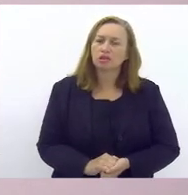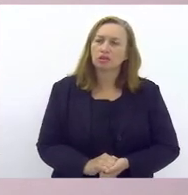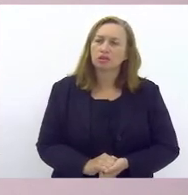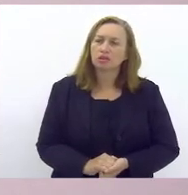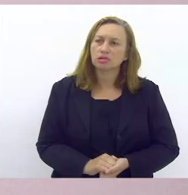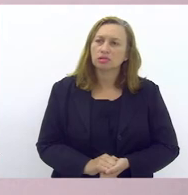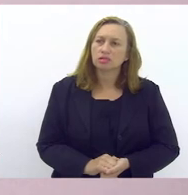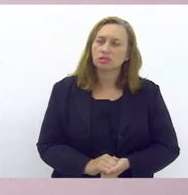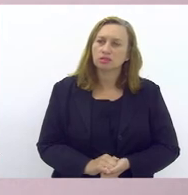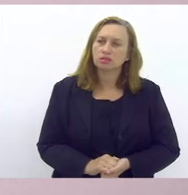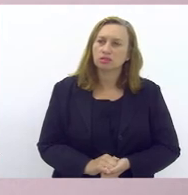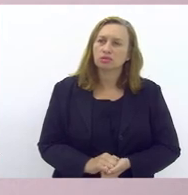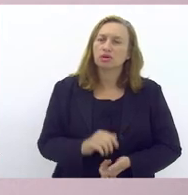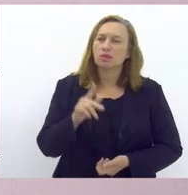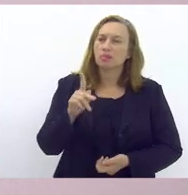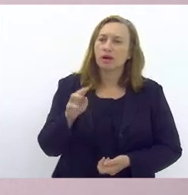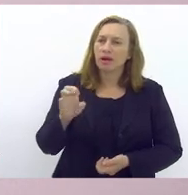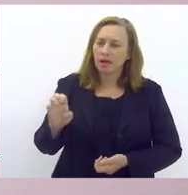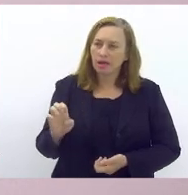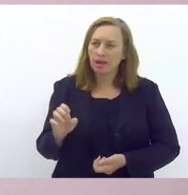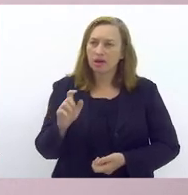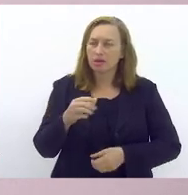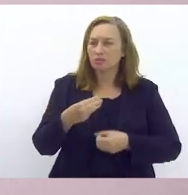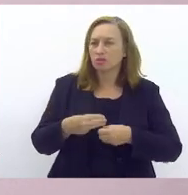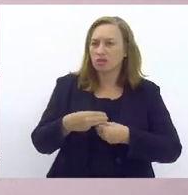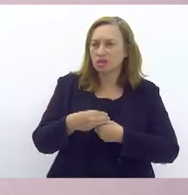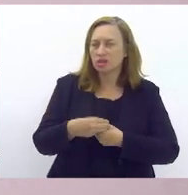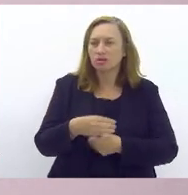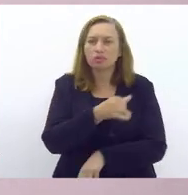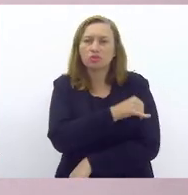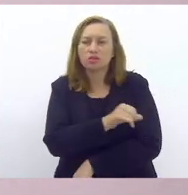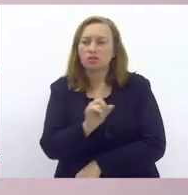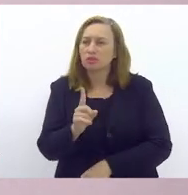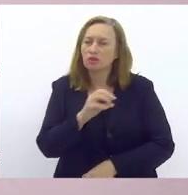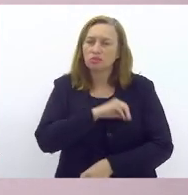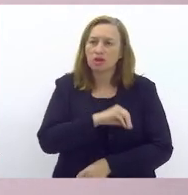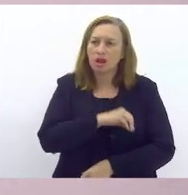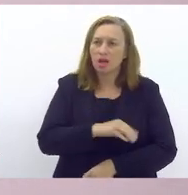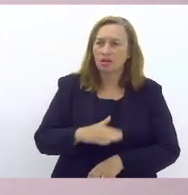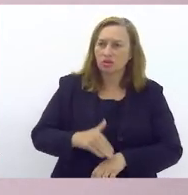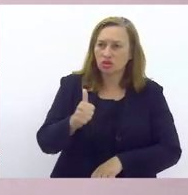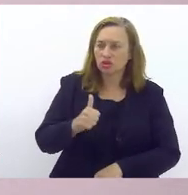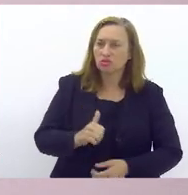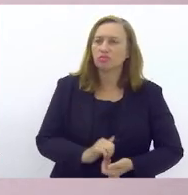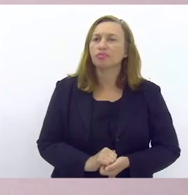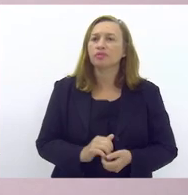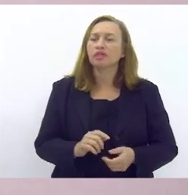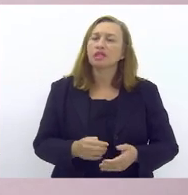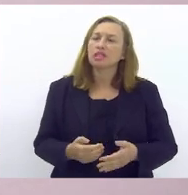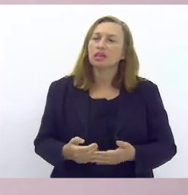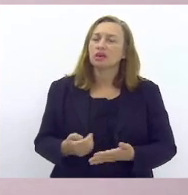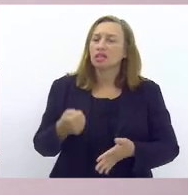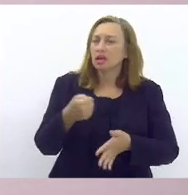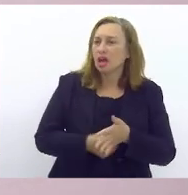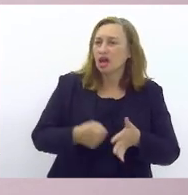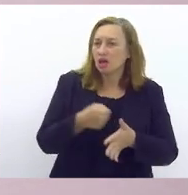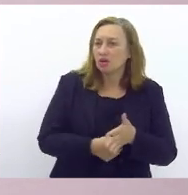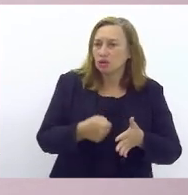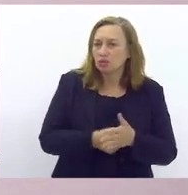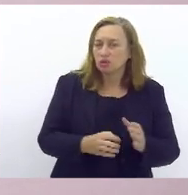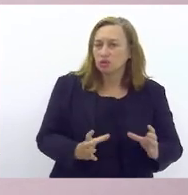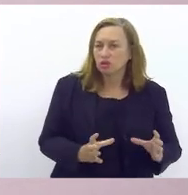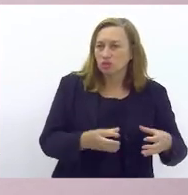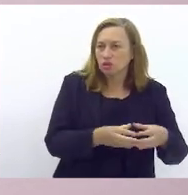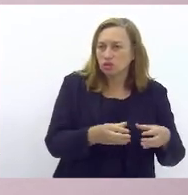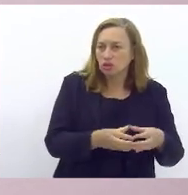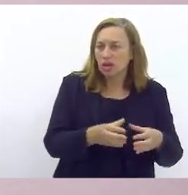que o PAEI aqui no município do Rio de Janeiro também não ganha o piso nacional. E se a gente desmerecer a luta de classe, seja